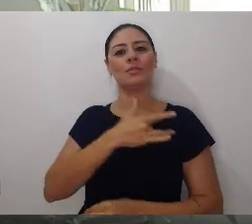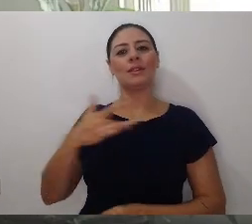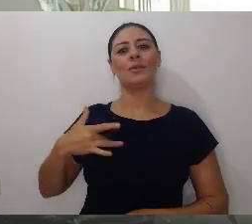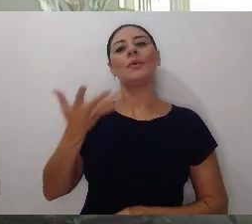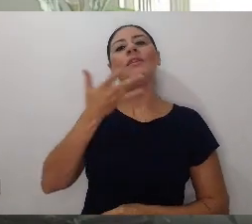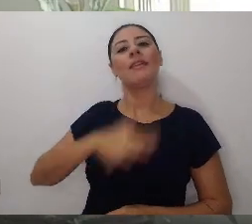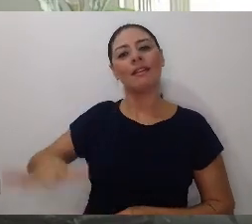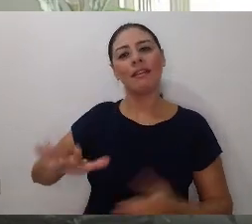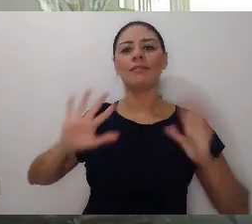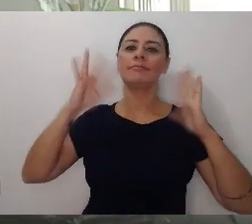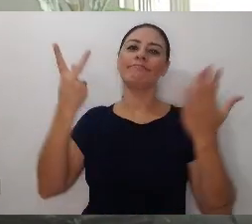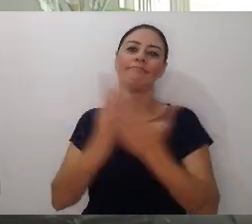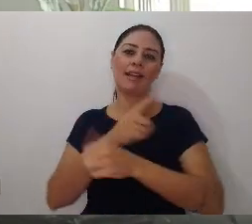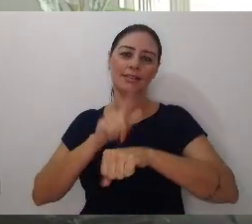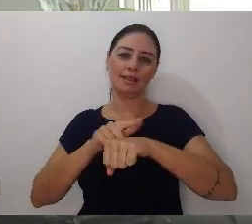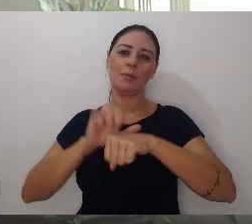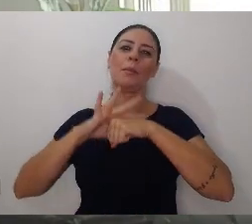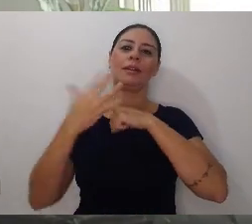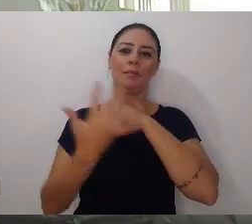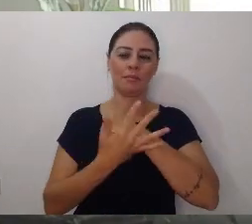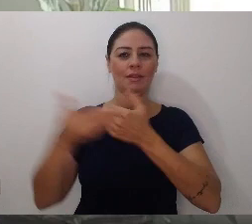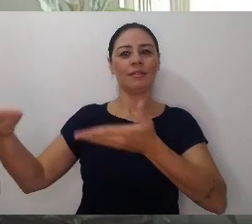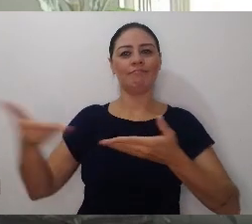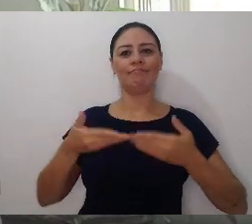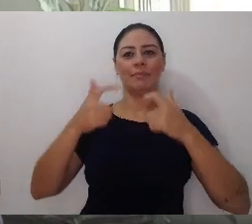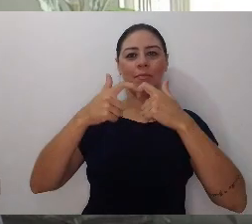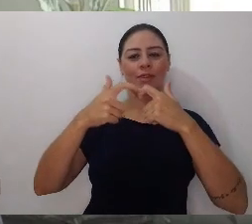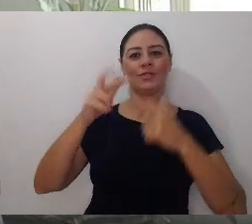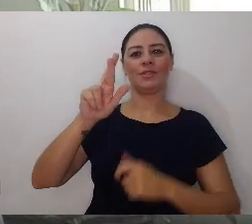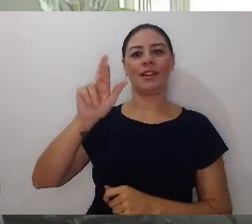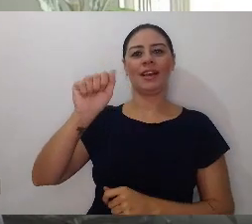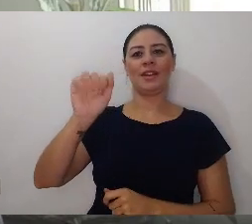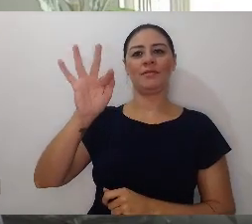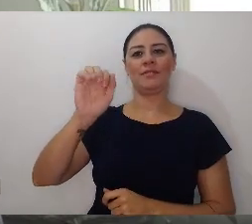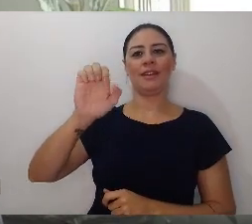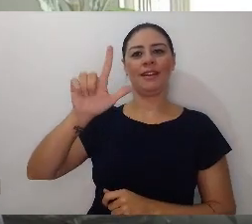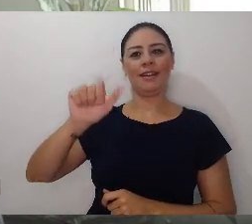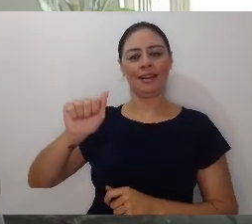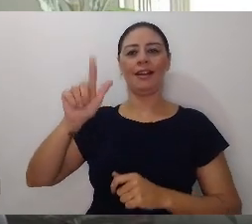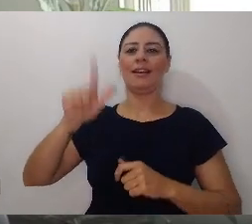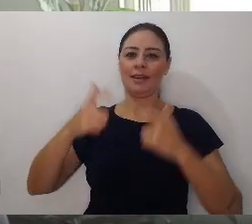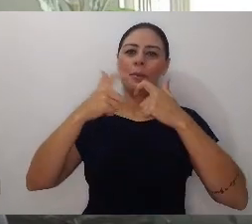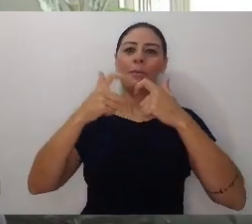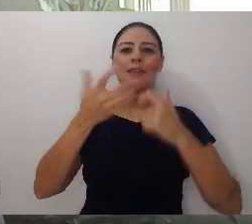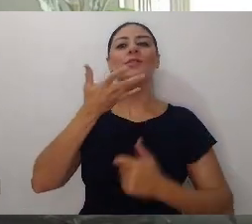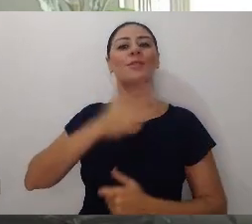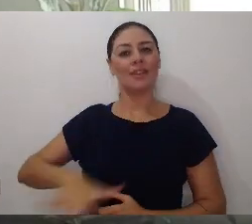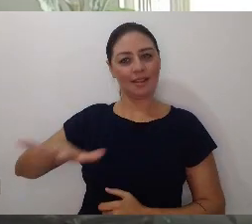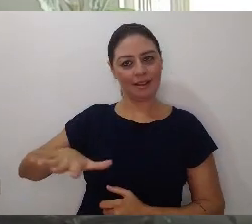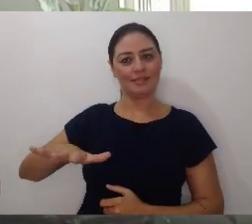crianças em tempo de pandemia, nós teremos aqui a doutora Rafaela Borges Cardoso Cabum, que é